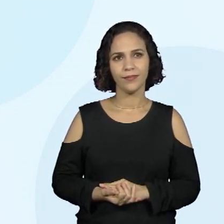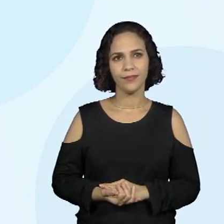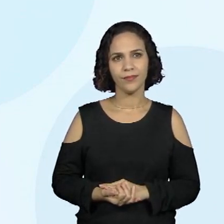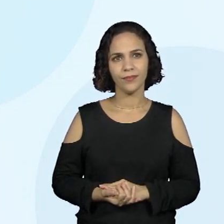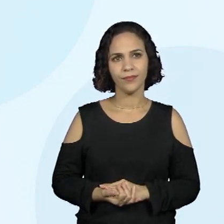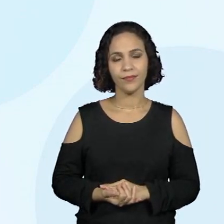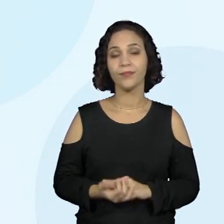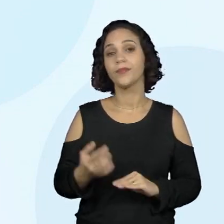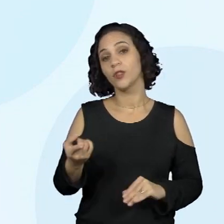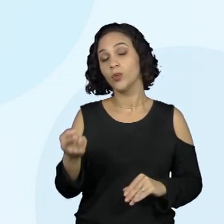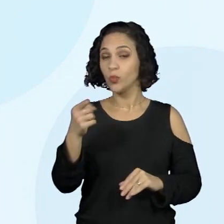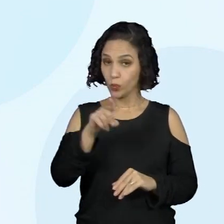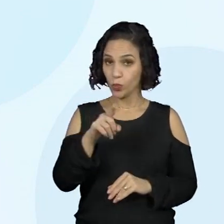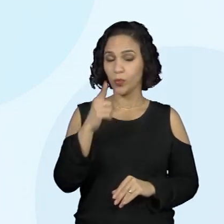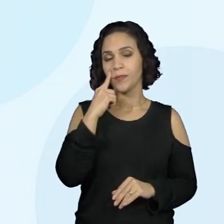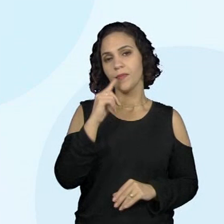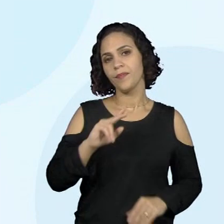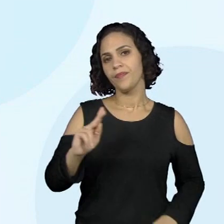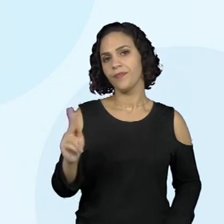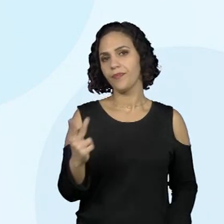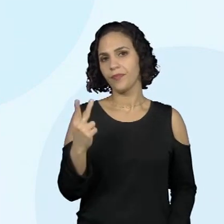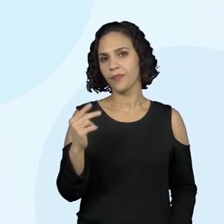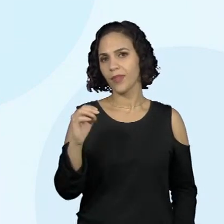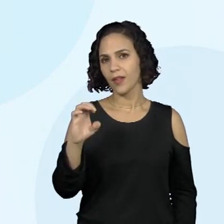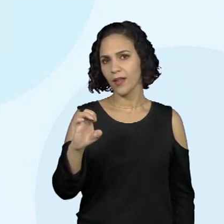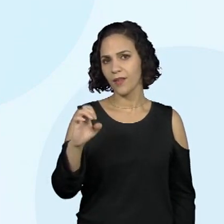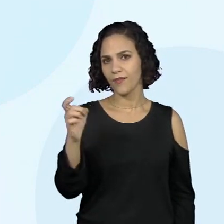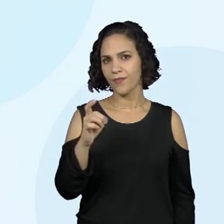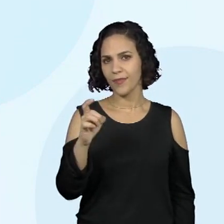Quadrada, hexagonal.